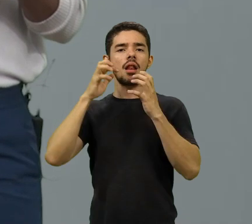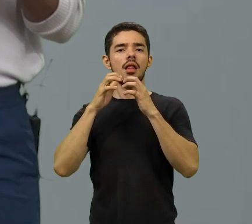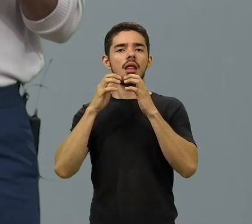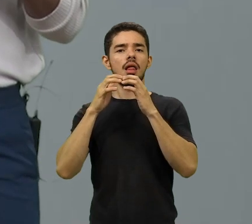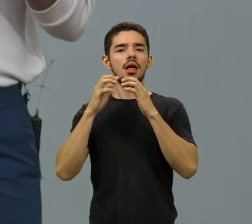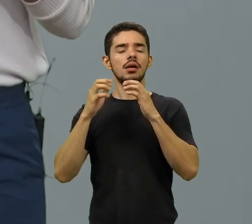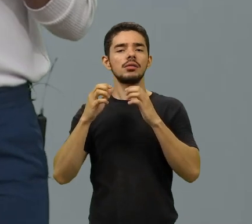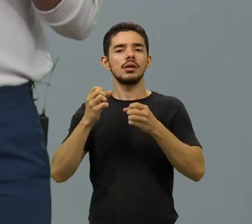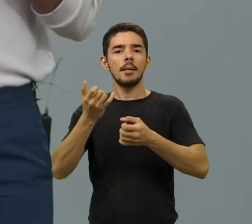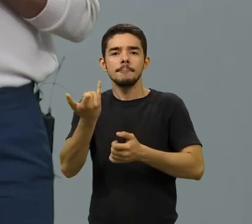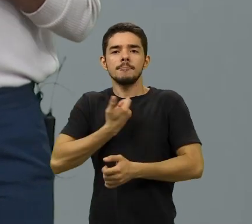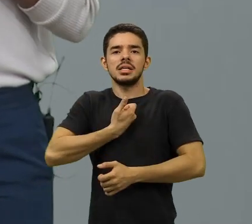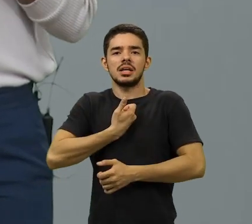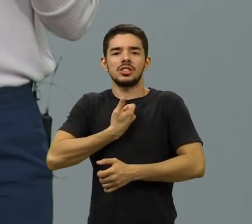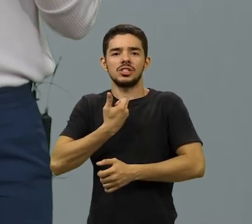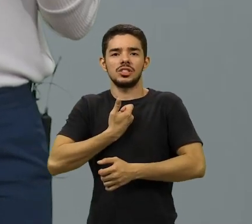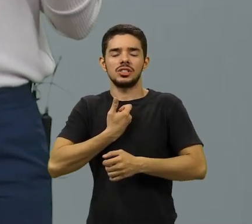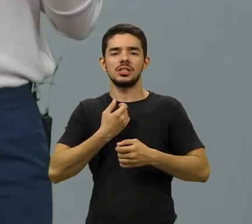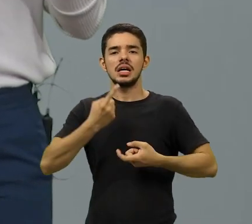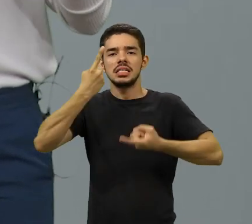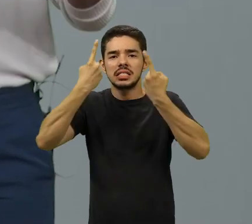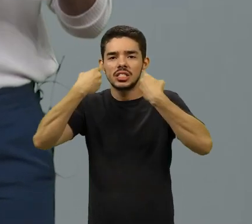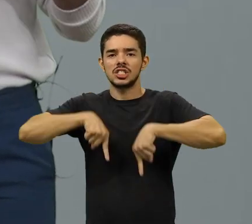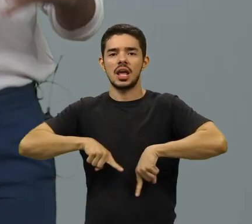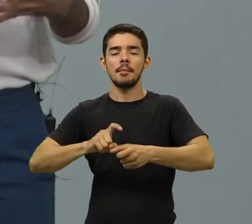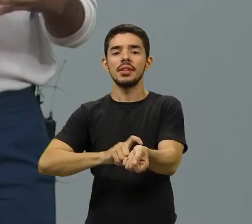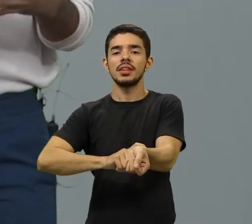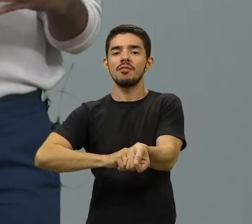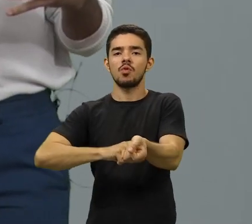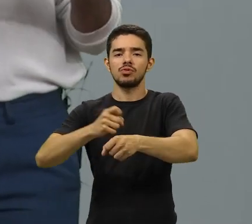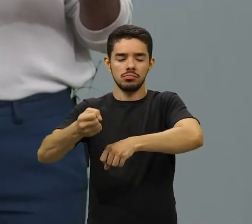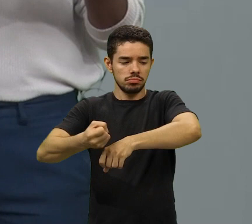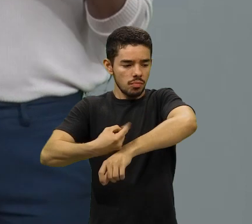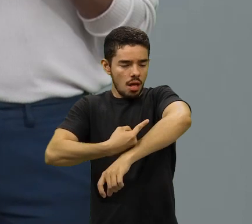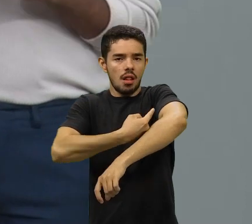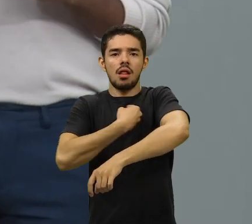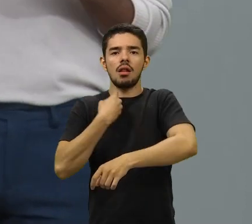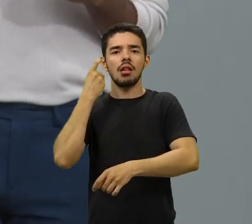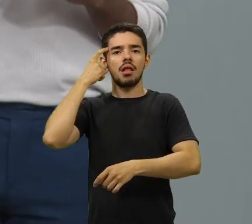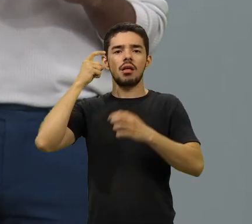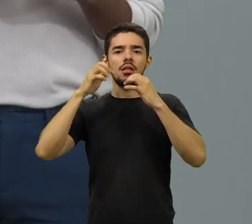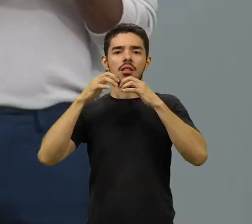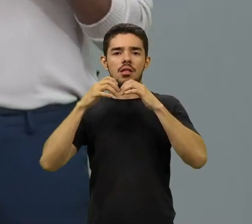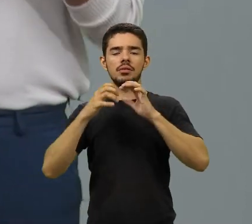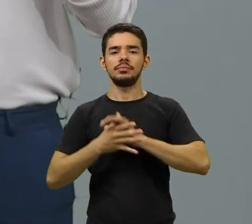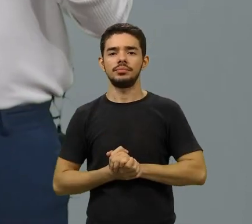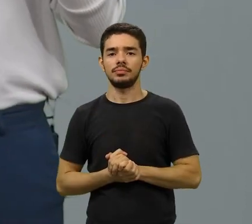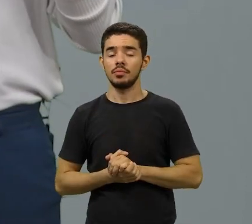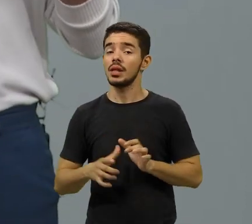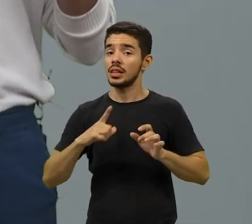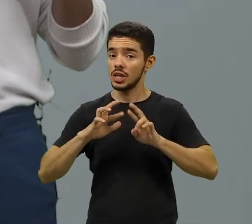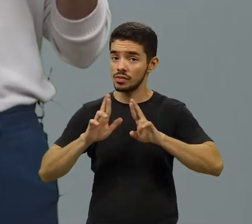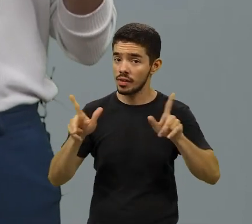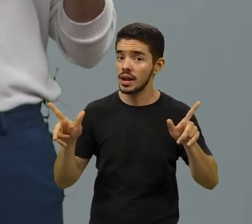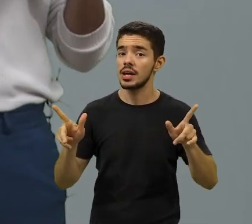do ambiente uma mensagem e vão mandar para o meu sistema nervoso. Então, tudo isso é feito através desse tecido. Então,